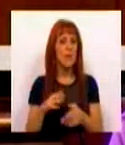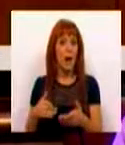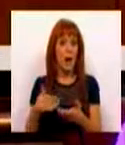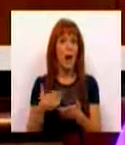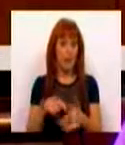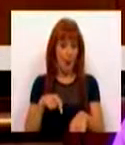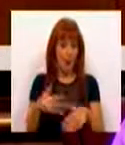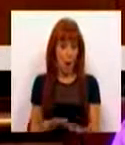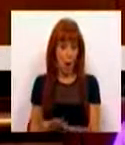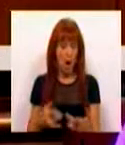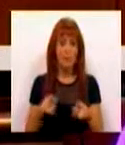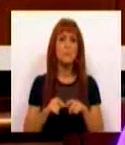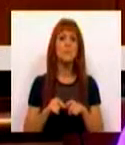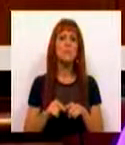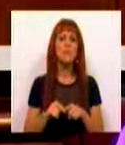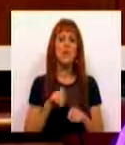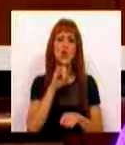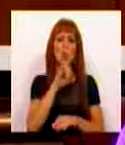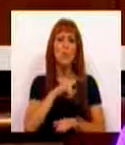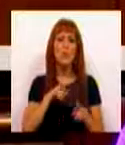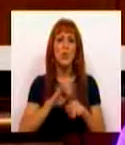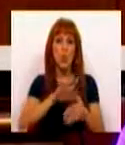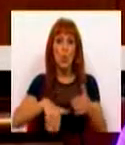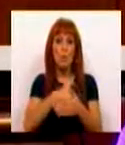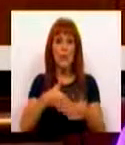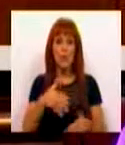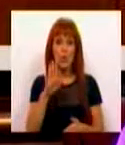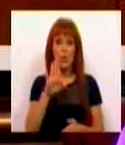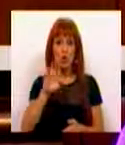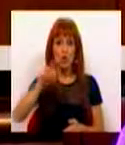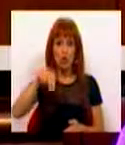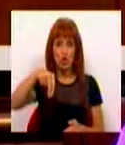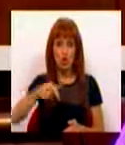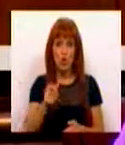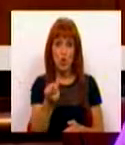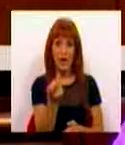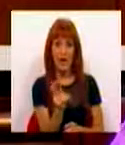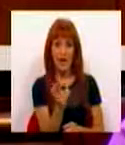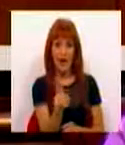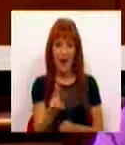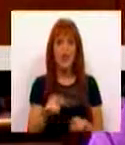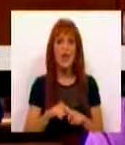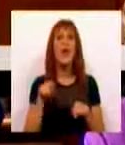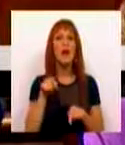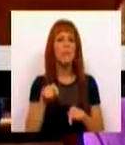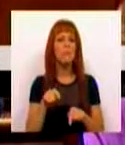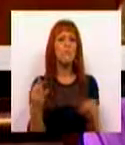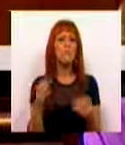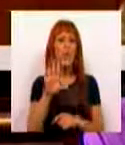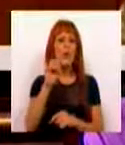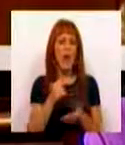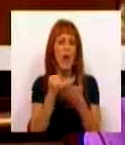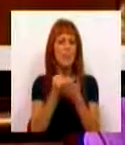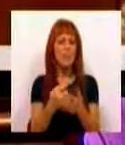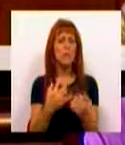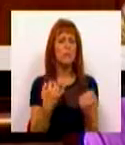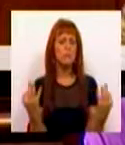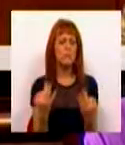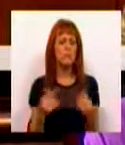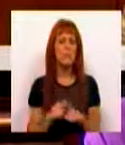ao momento as oportunidades do Plano Juncker, será certamente um Estado que apoiará